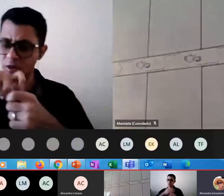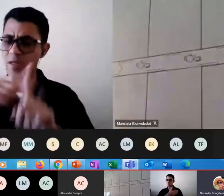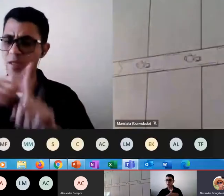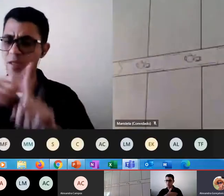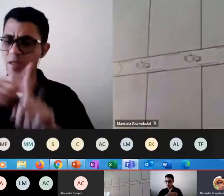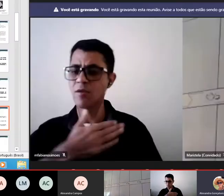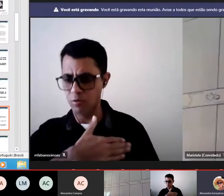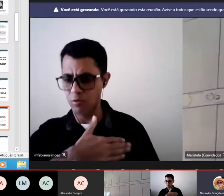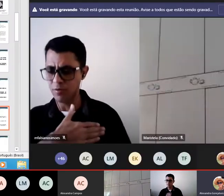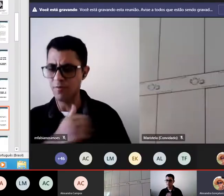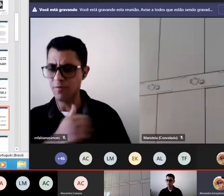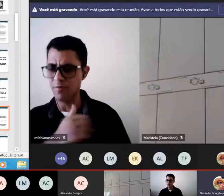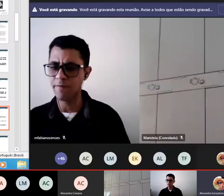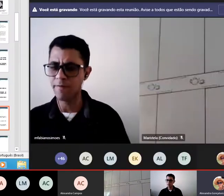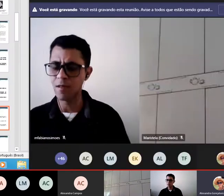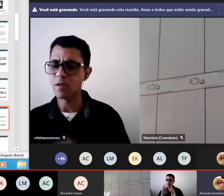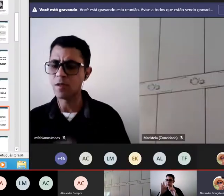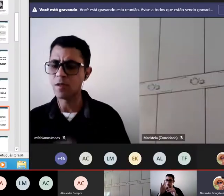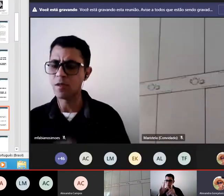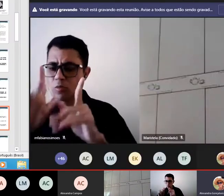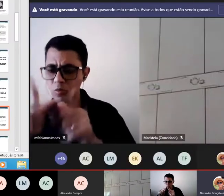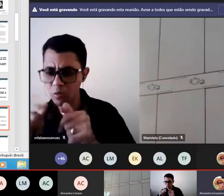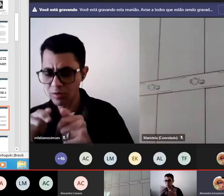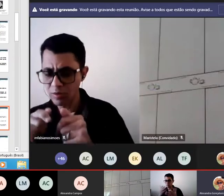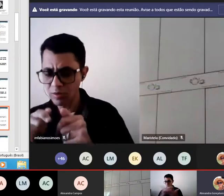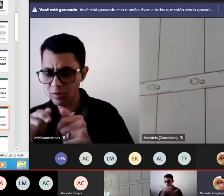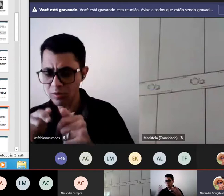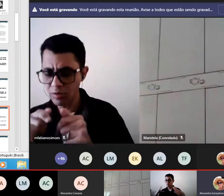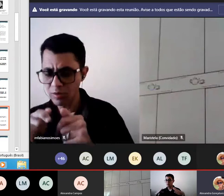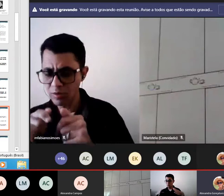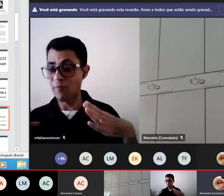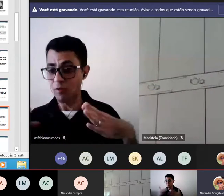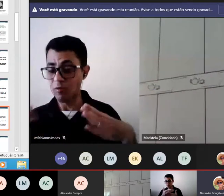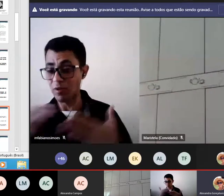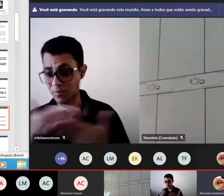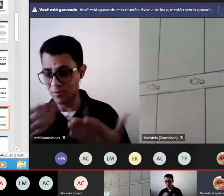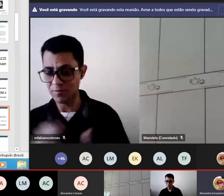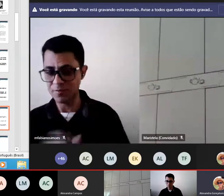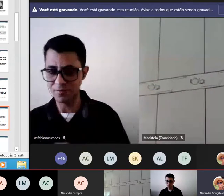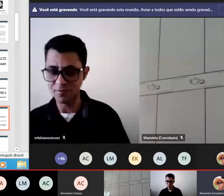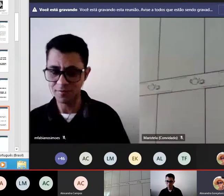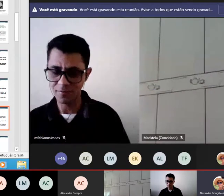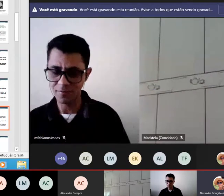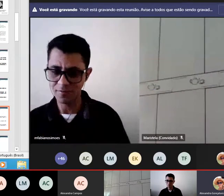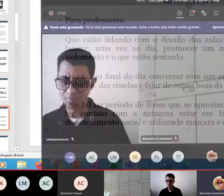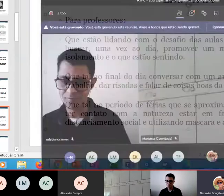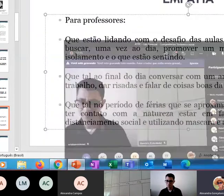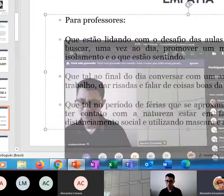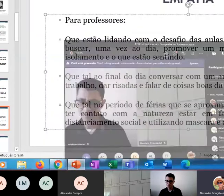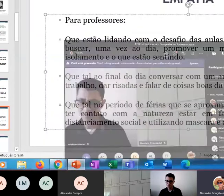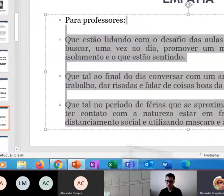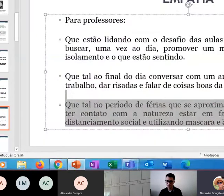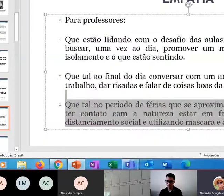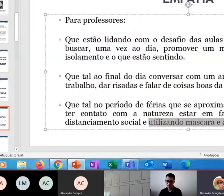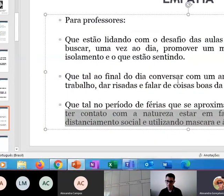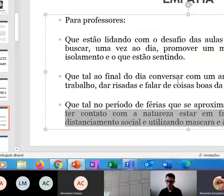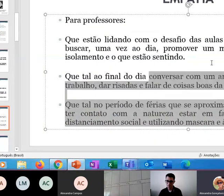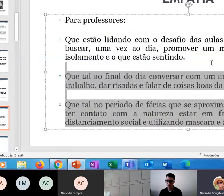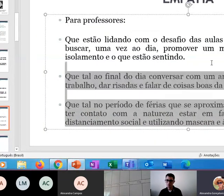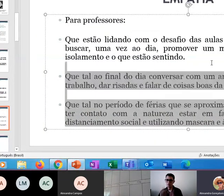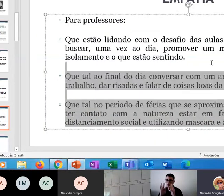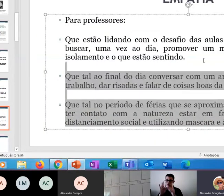semana. Todos vamos estar de férias. Espera aí, só um pouquinho. Ai, meu Deus.